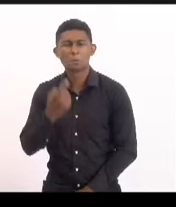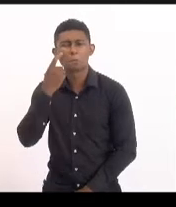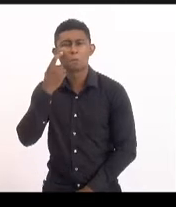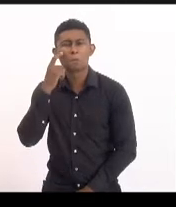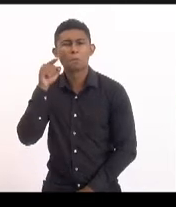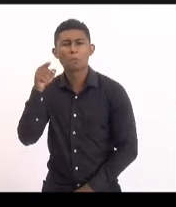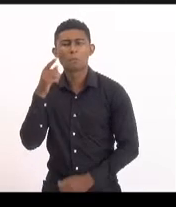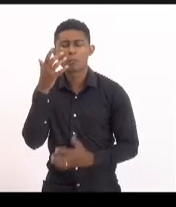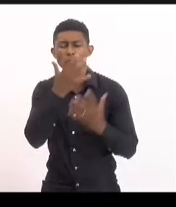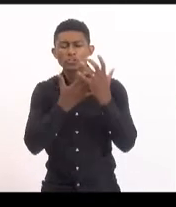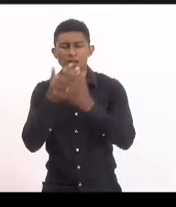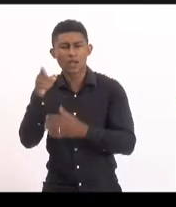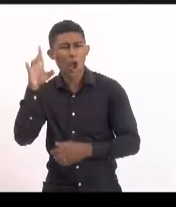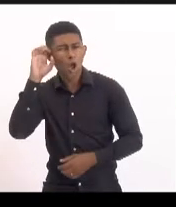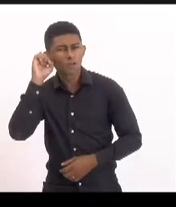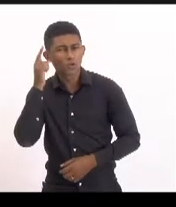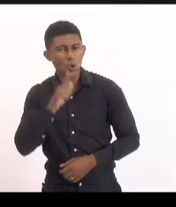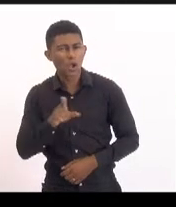Mink.